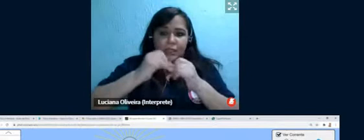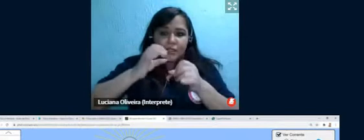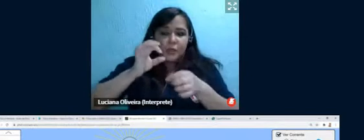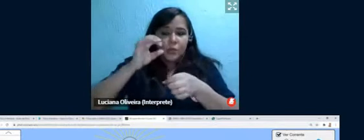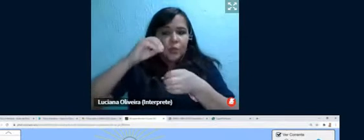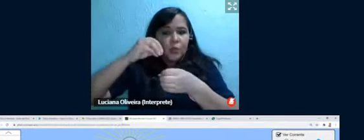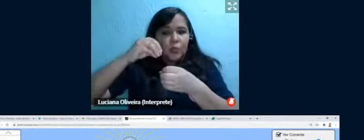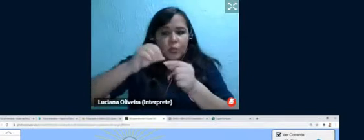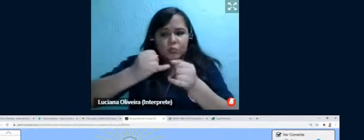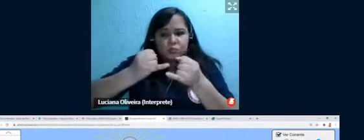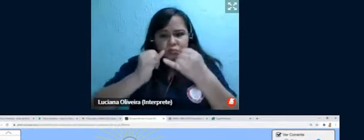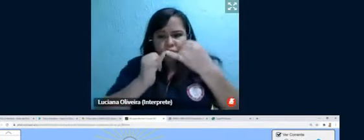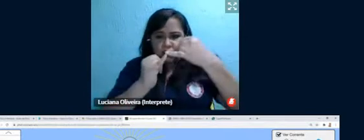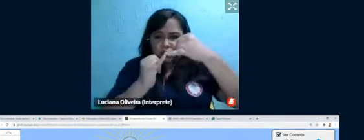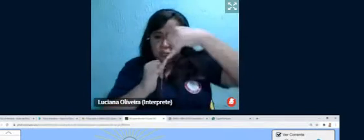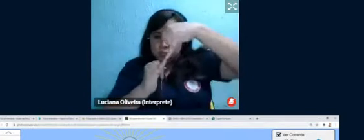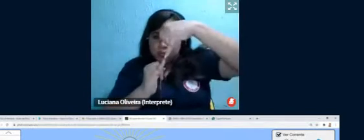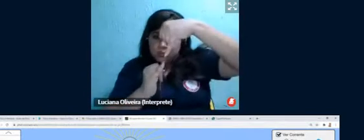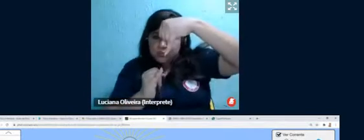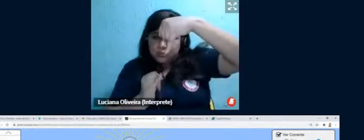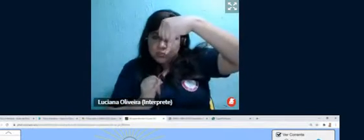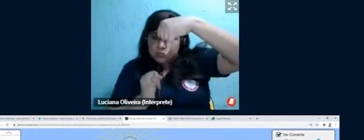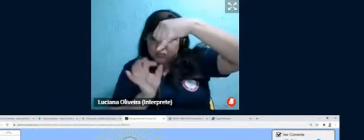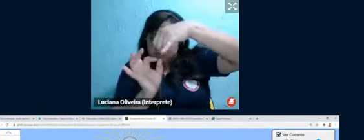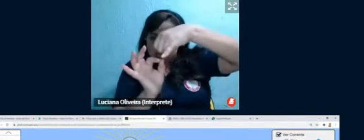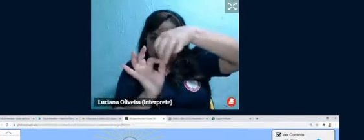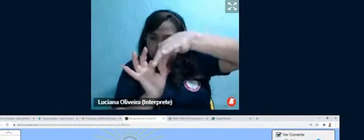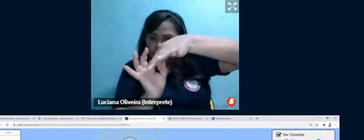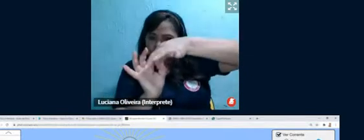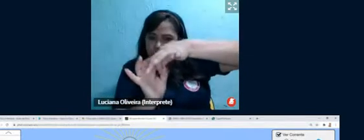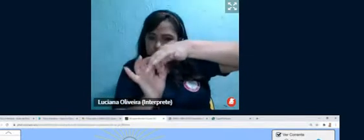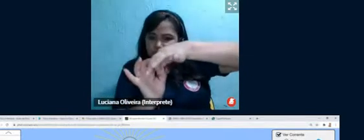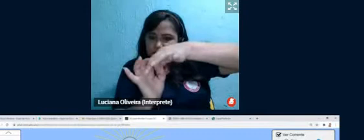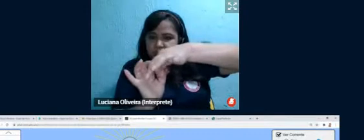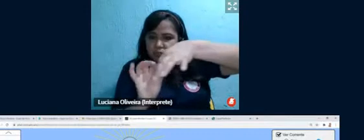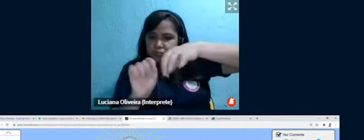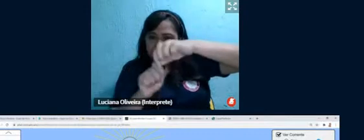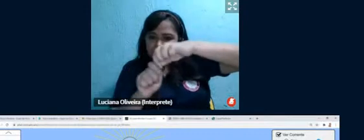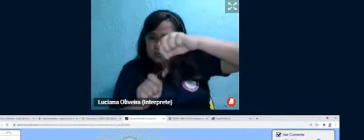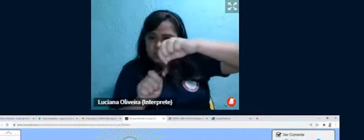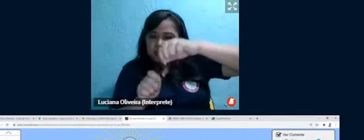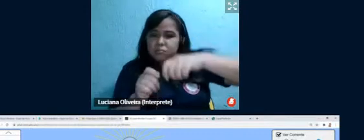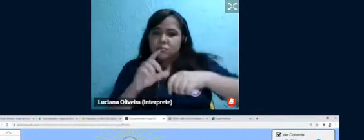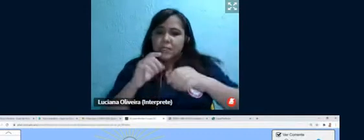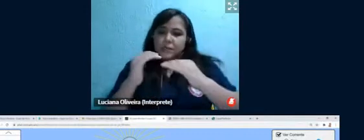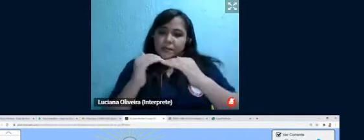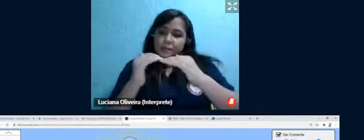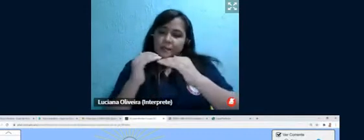neste nó a corrente está se dividindo em duas partes. Para cima, 0,9